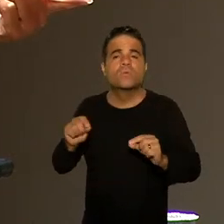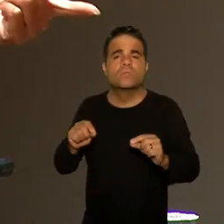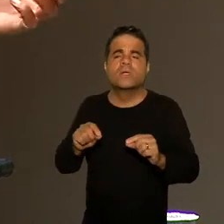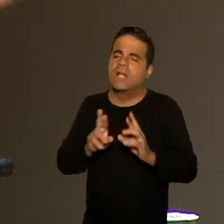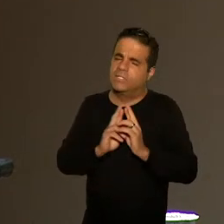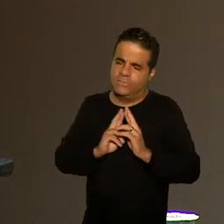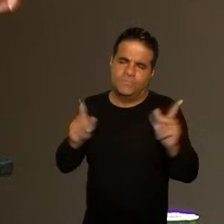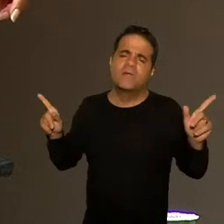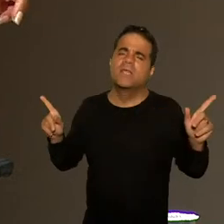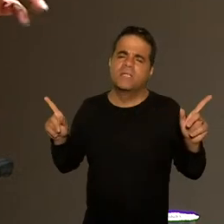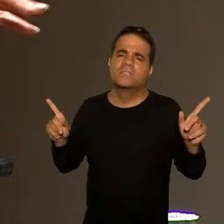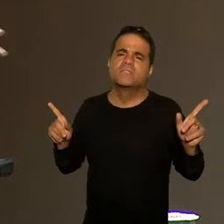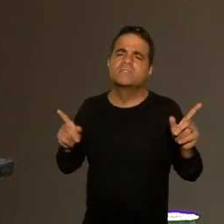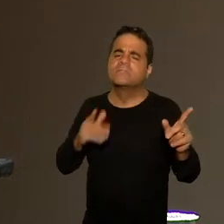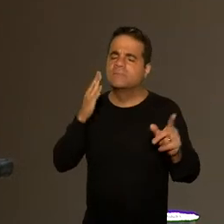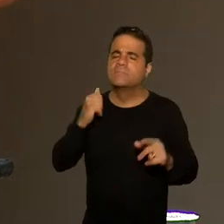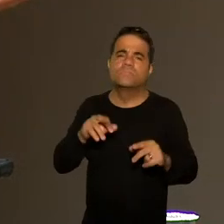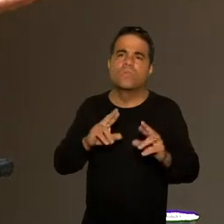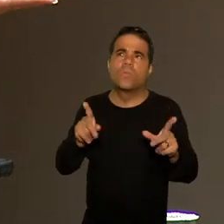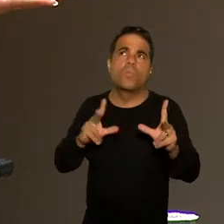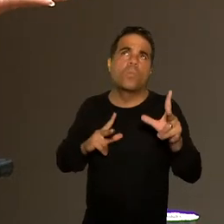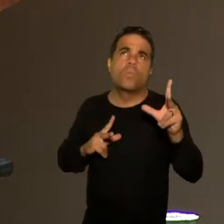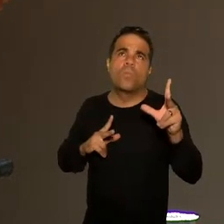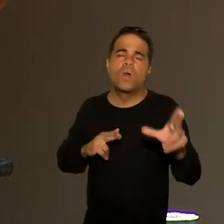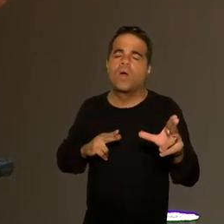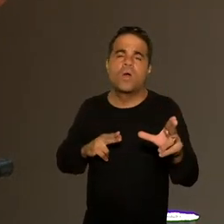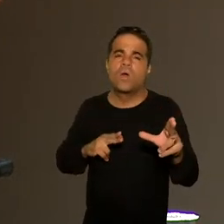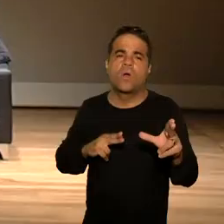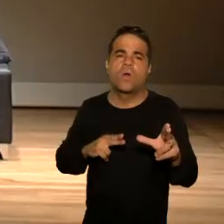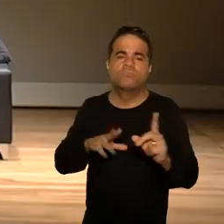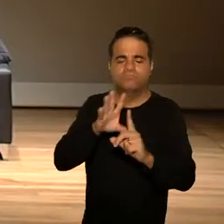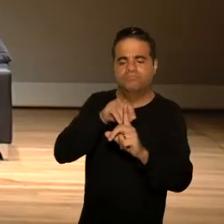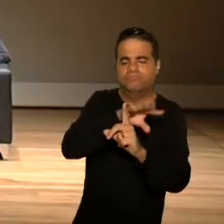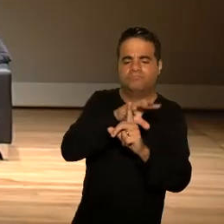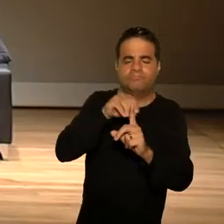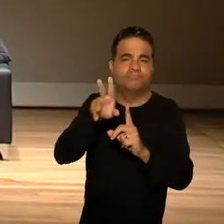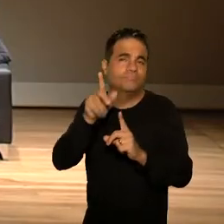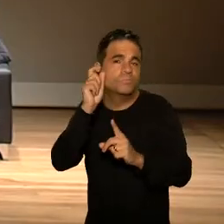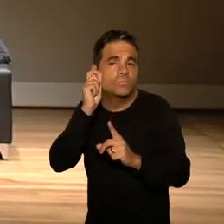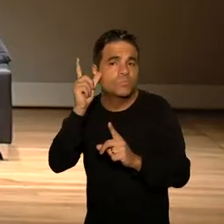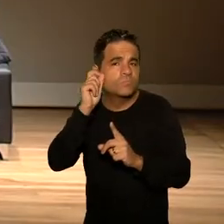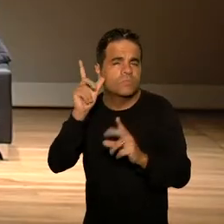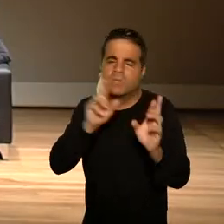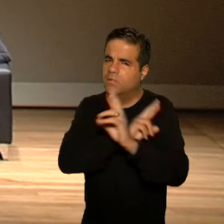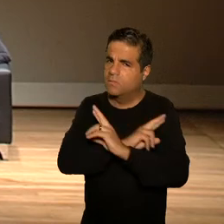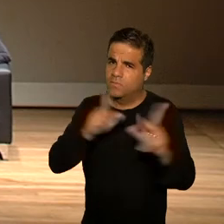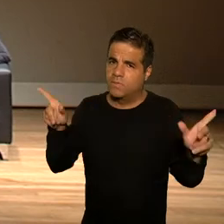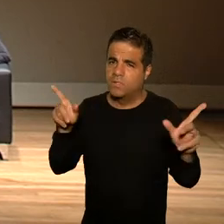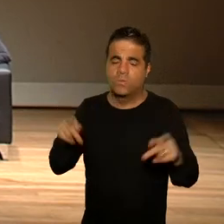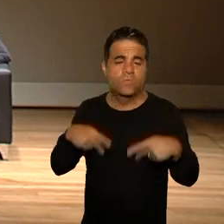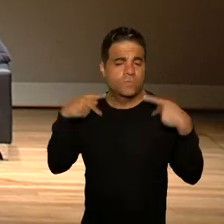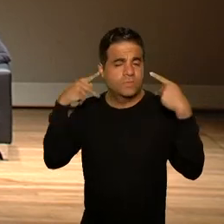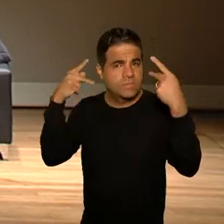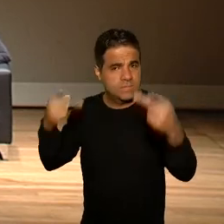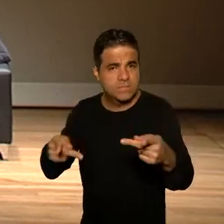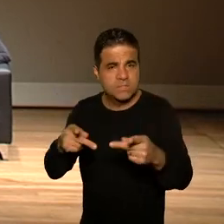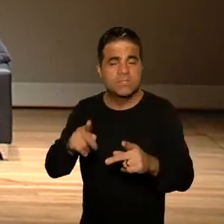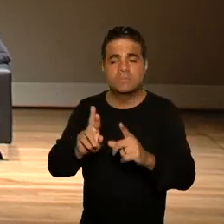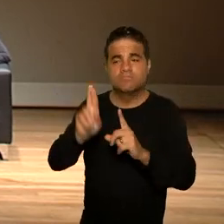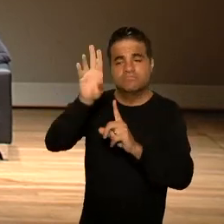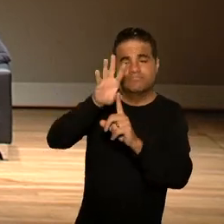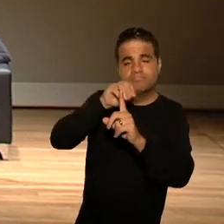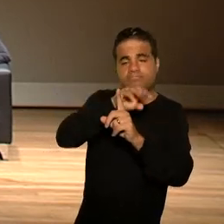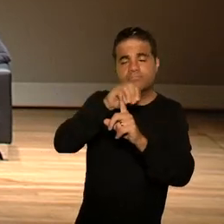é muito diferente de uma mediação Cultural de uma mediação cultural ou de uma visita mediada né